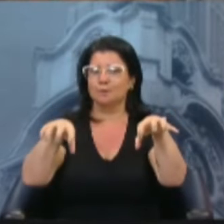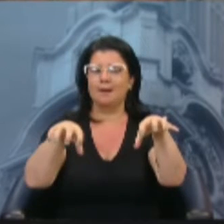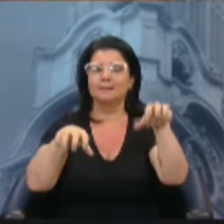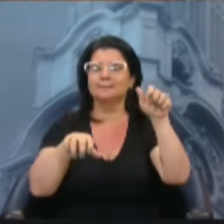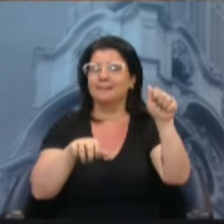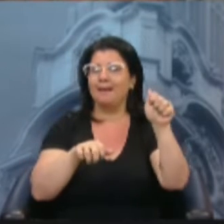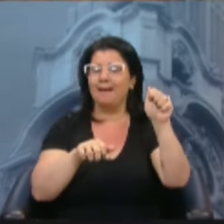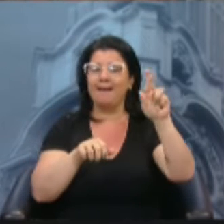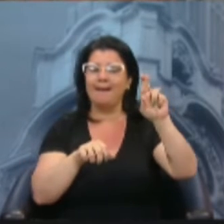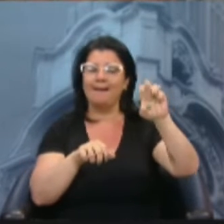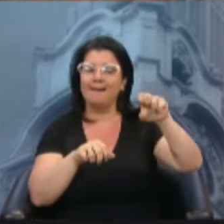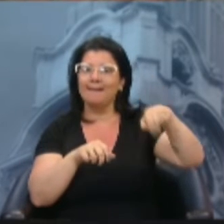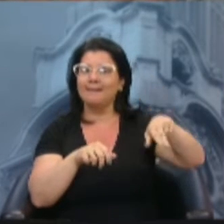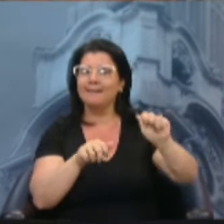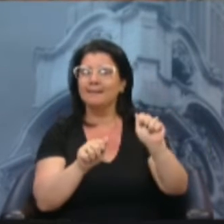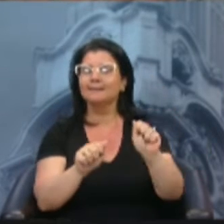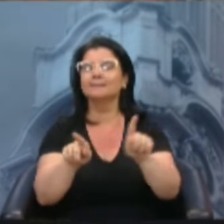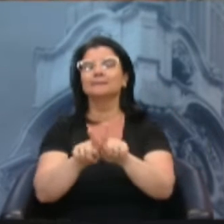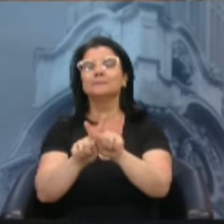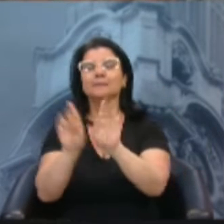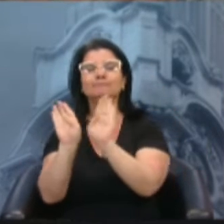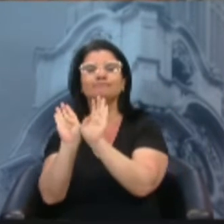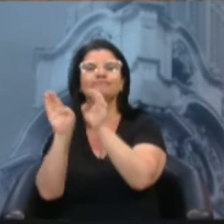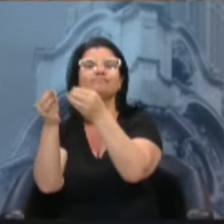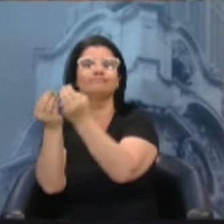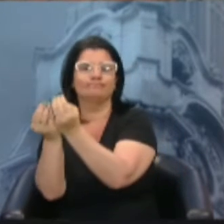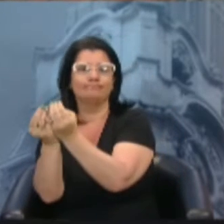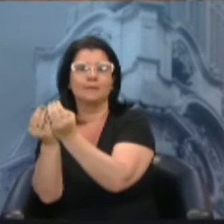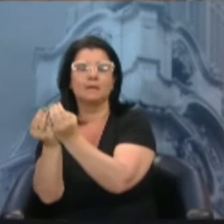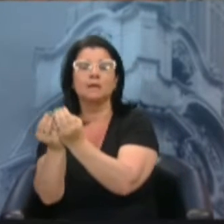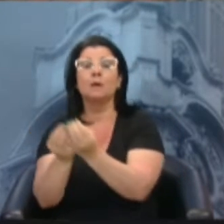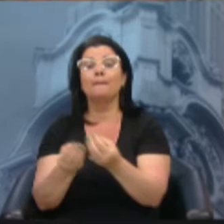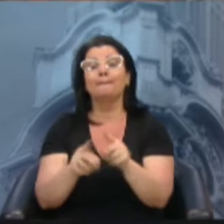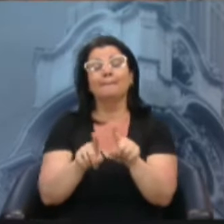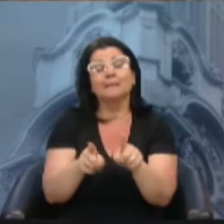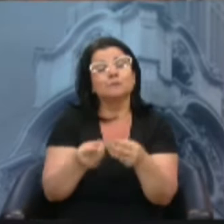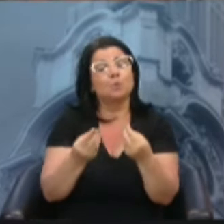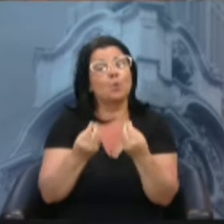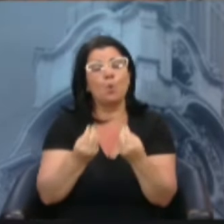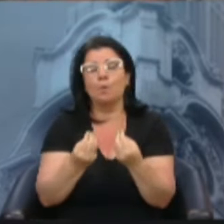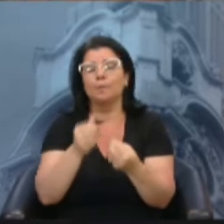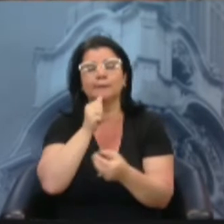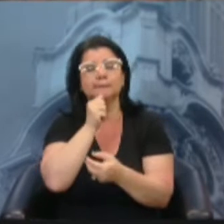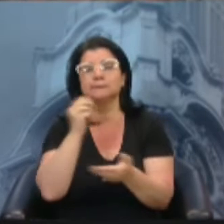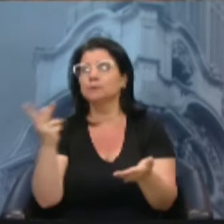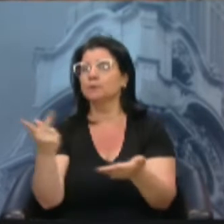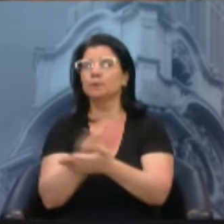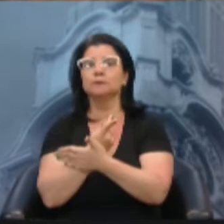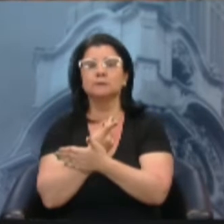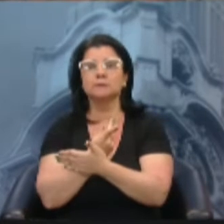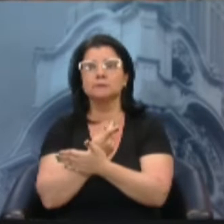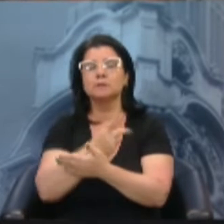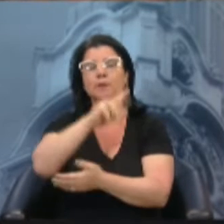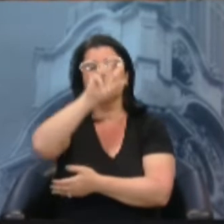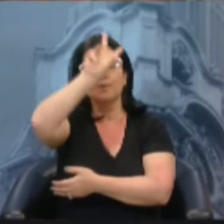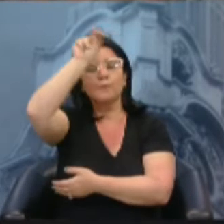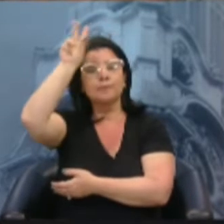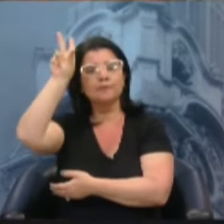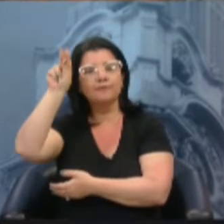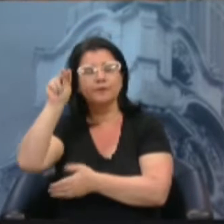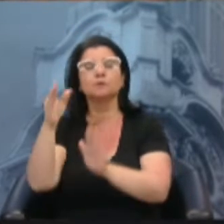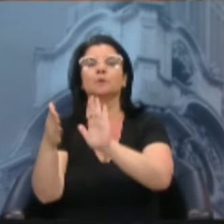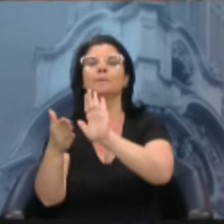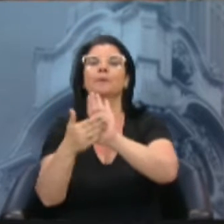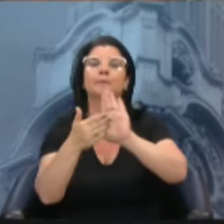Alegrense quanto do Estádio Olímpico. Então, como isso não veio para a realidade, o município, né, por meio do prefeito aí, propõe à Câmara de